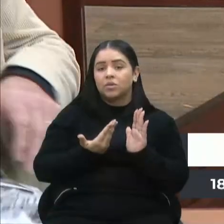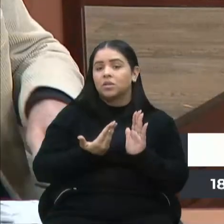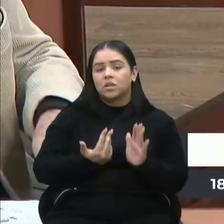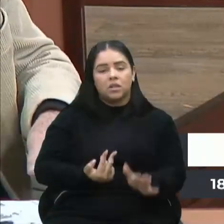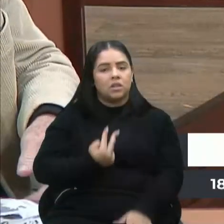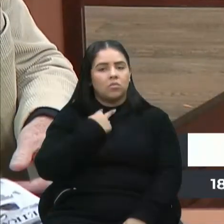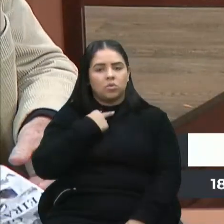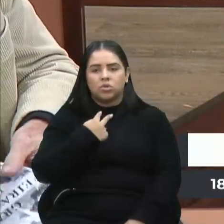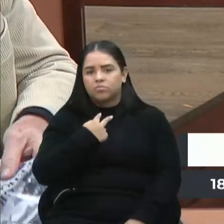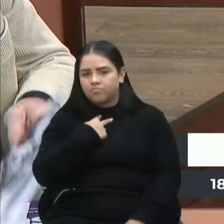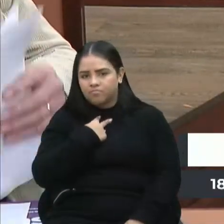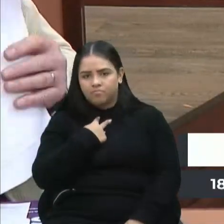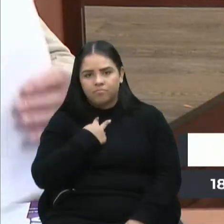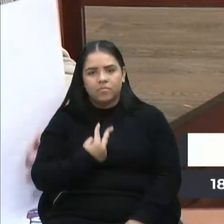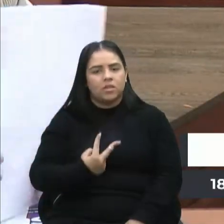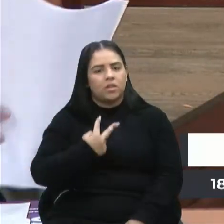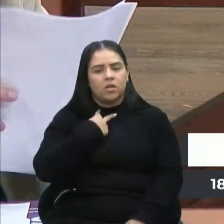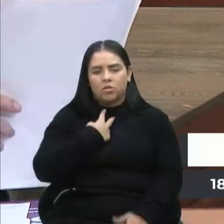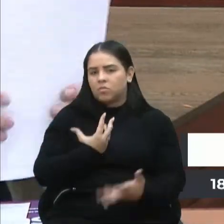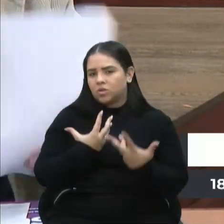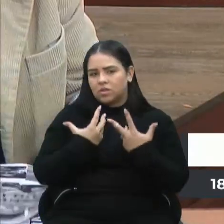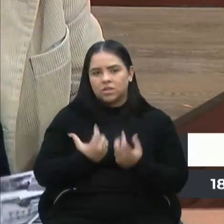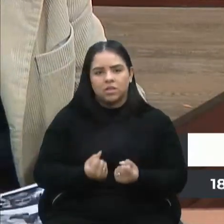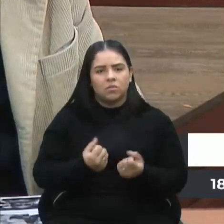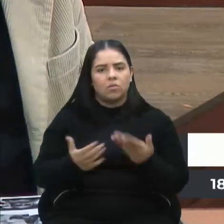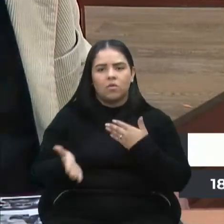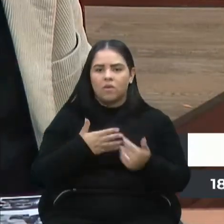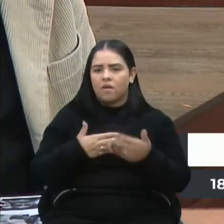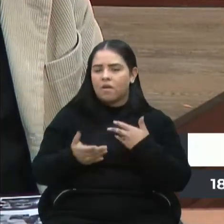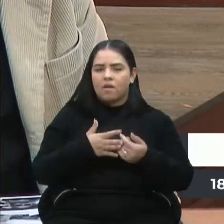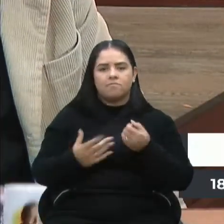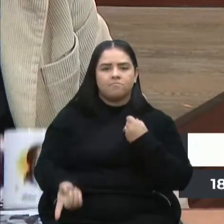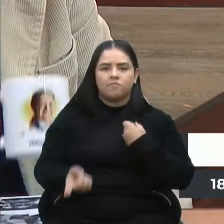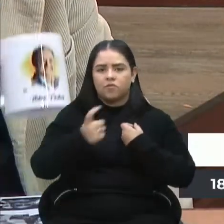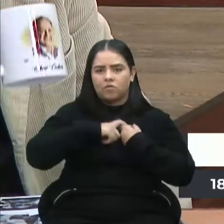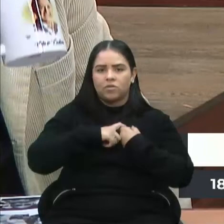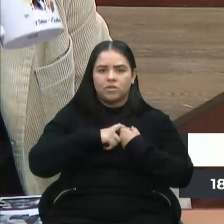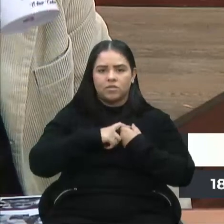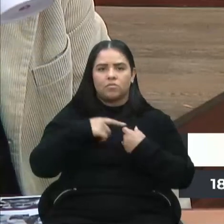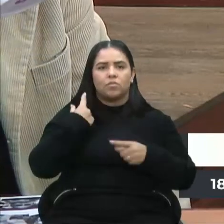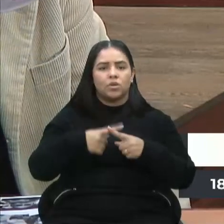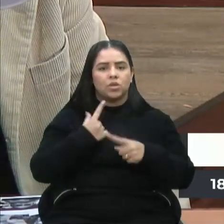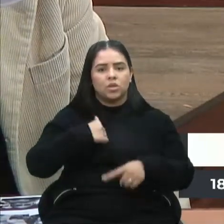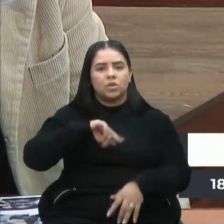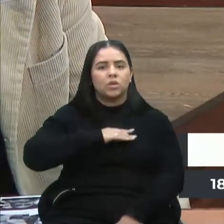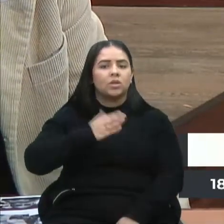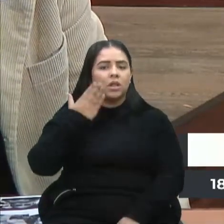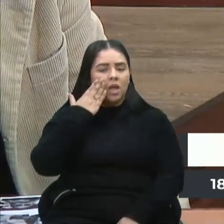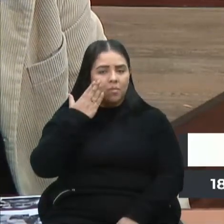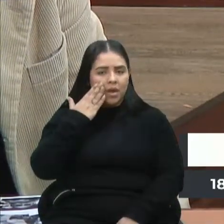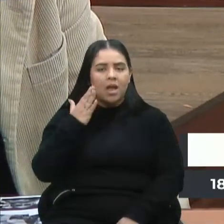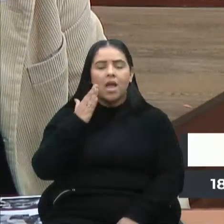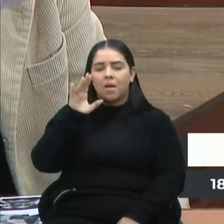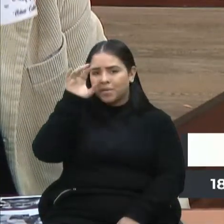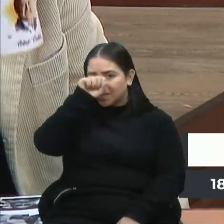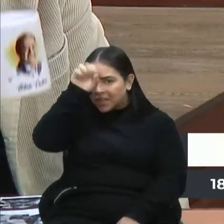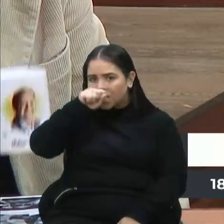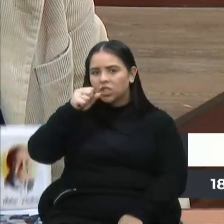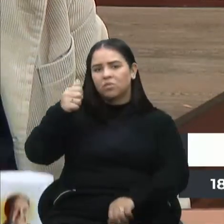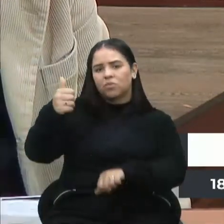toda a razão, a gente não pode admitir qualquer retrocesso nesse sentido. A gente sabe o que a aprendizagem profissional